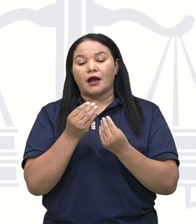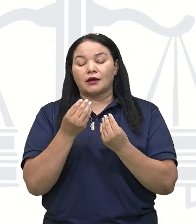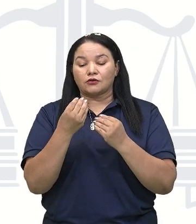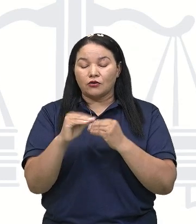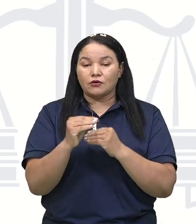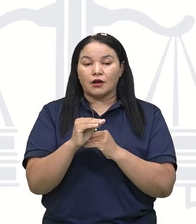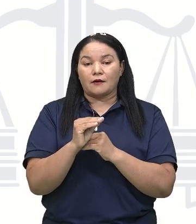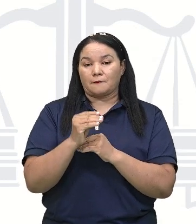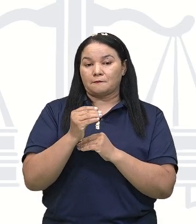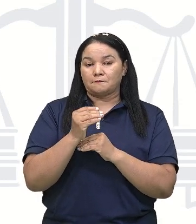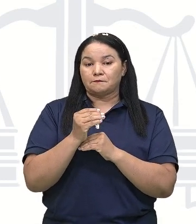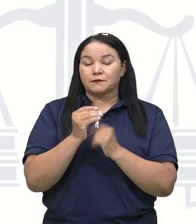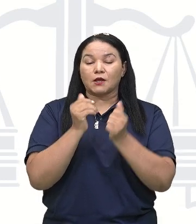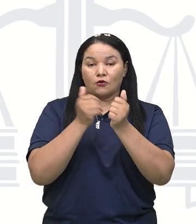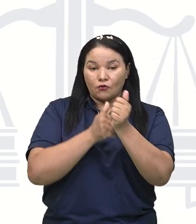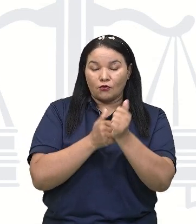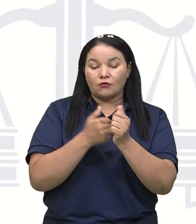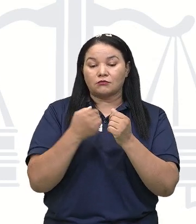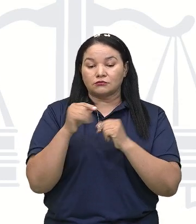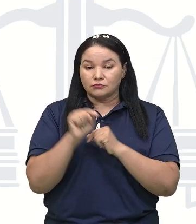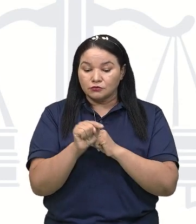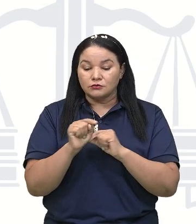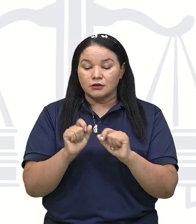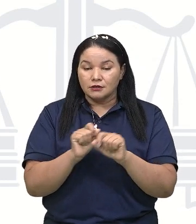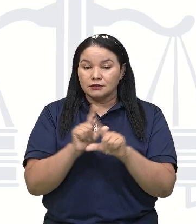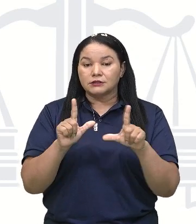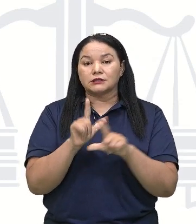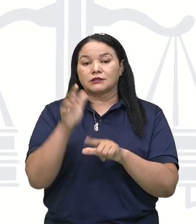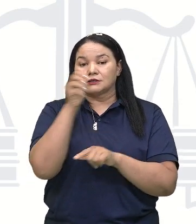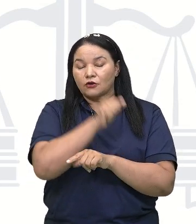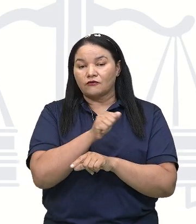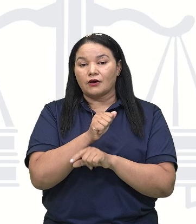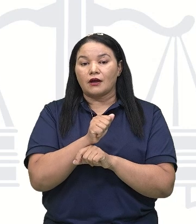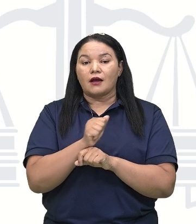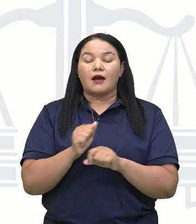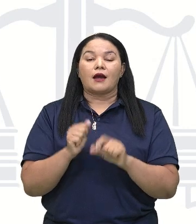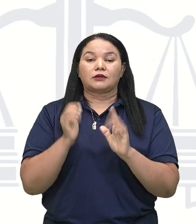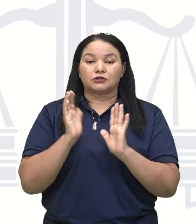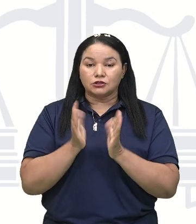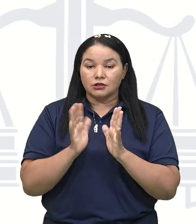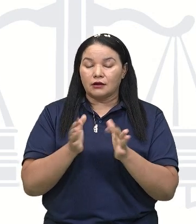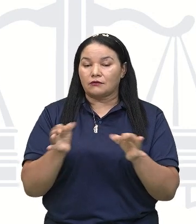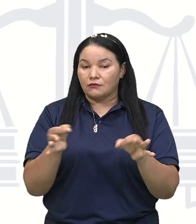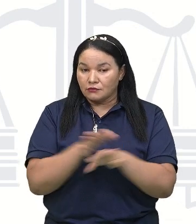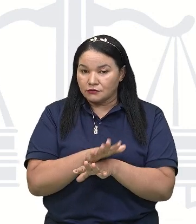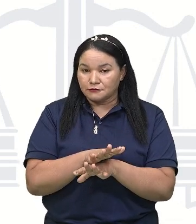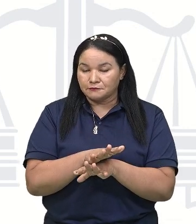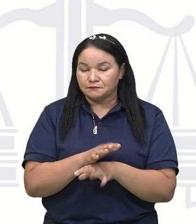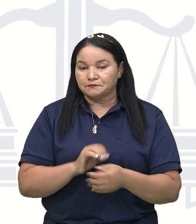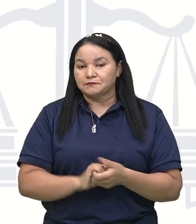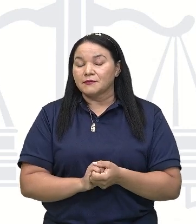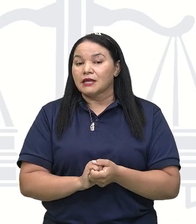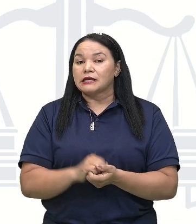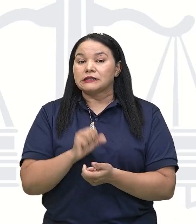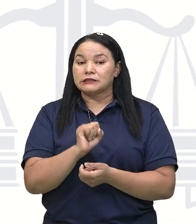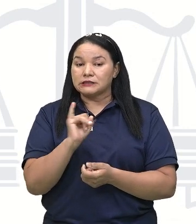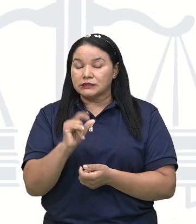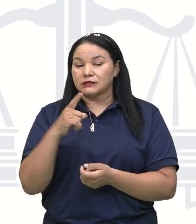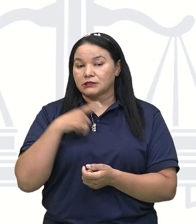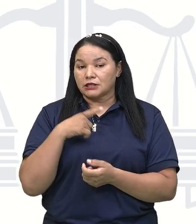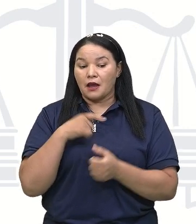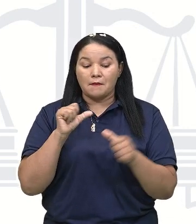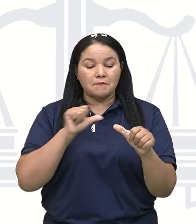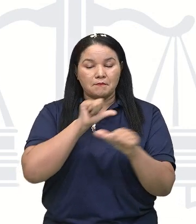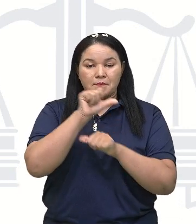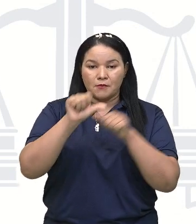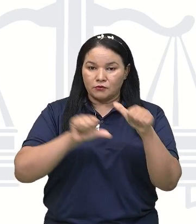eu salvar, eu já fechei as minhas aparatas. Aparatas fechadas, se tiver alguma outra alteração para ser